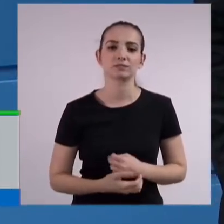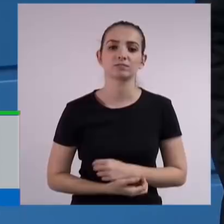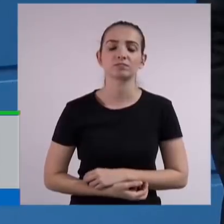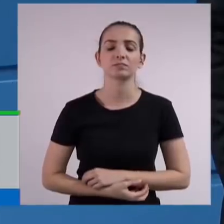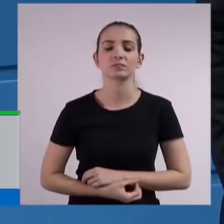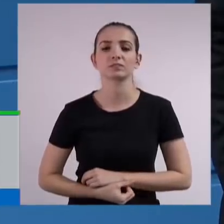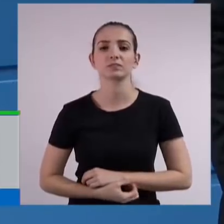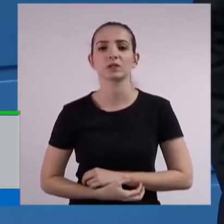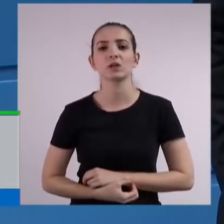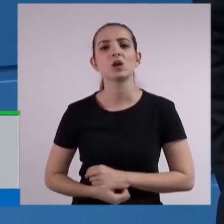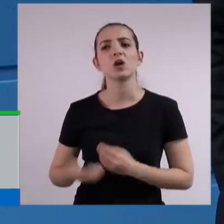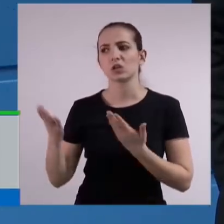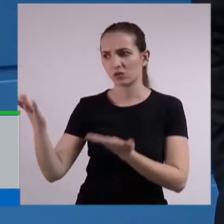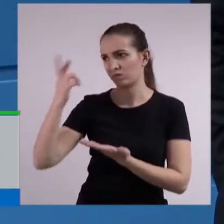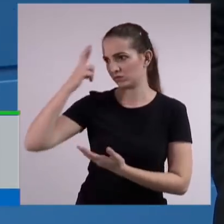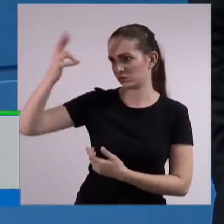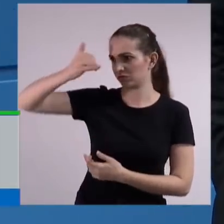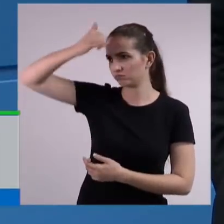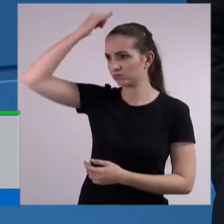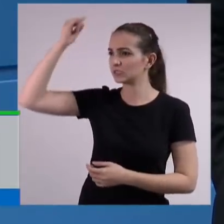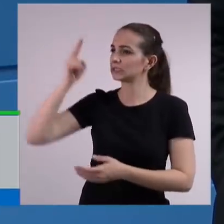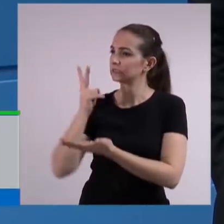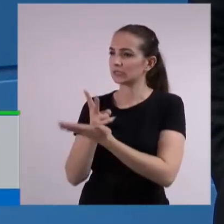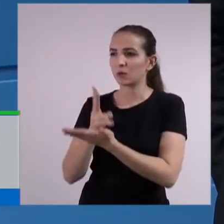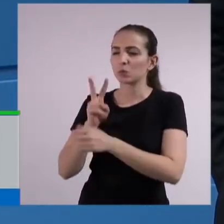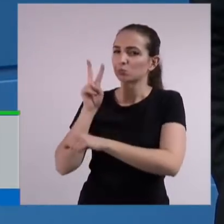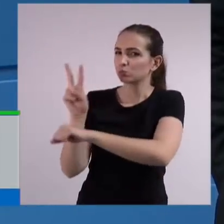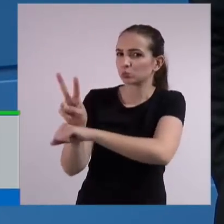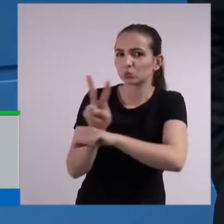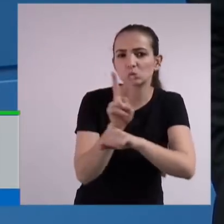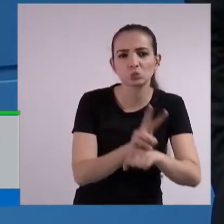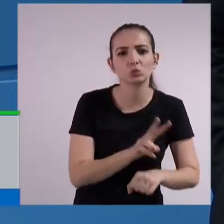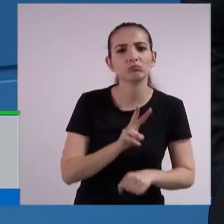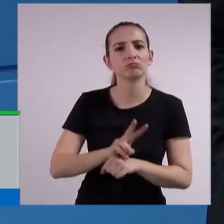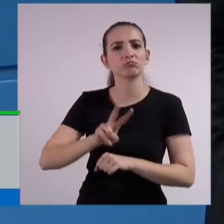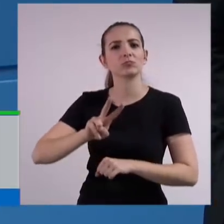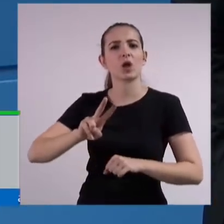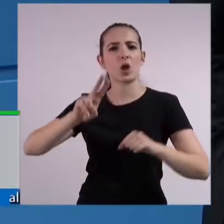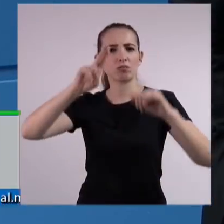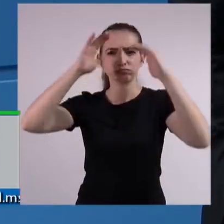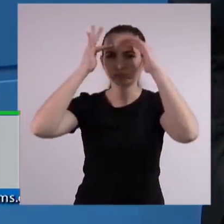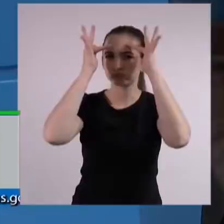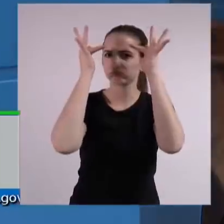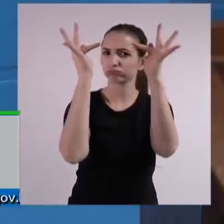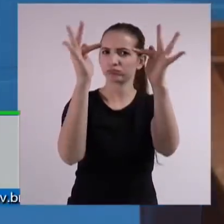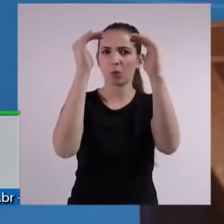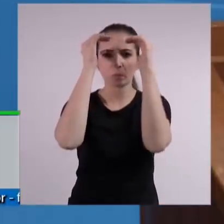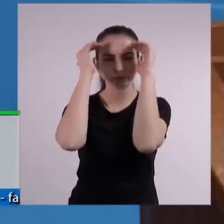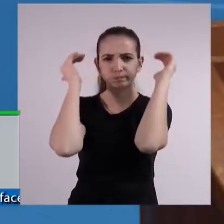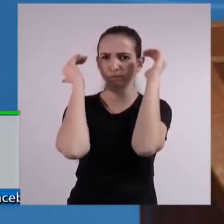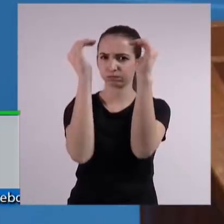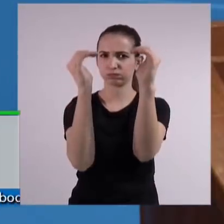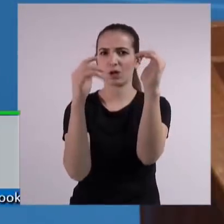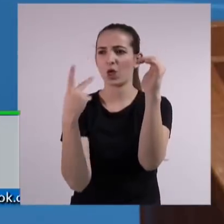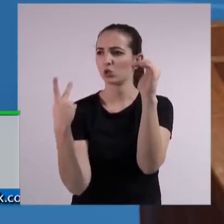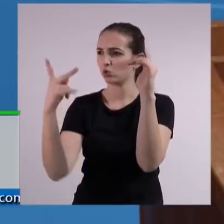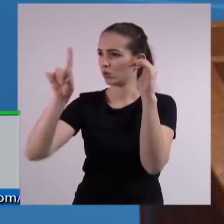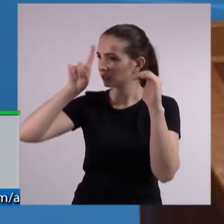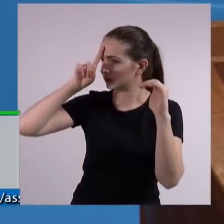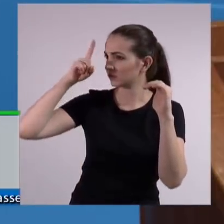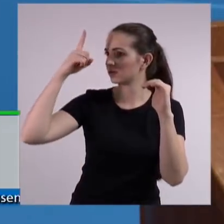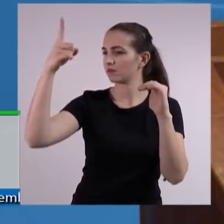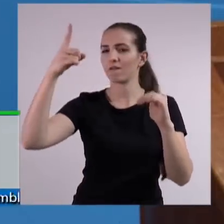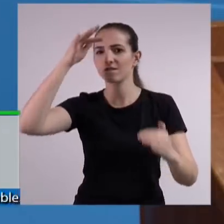que Vossa Excelência vai primar, como sempre primou, pela lealdade à sua ideologia,